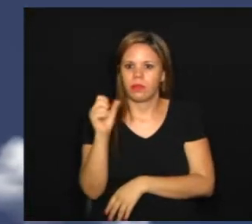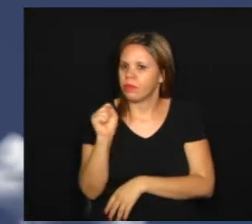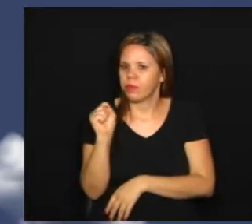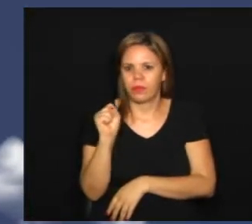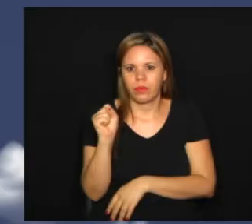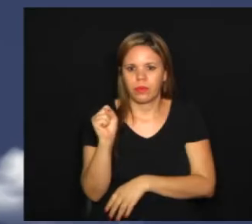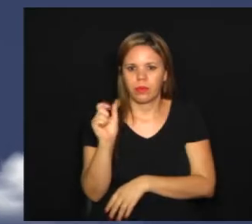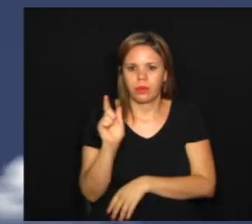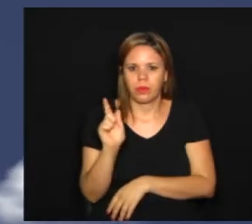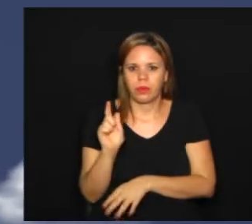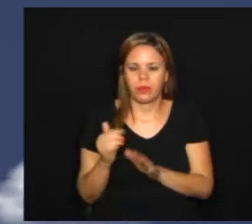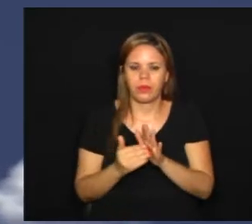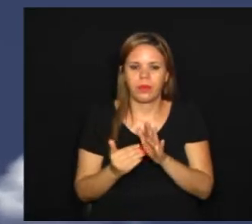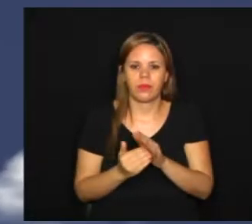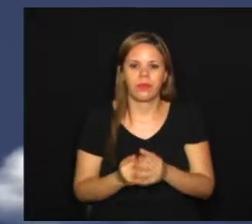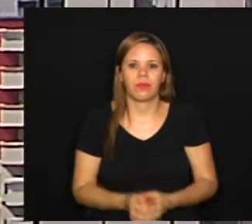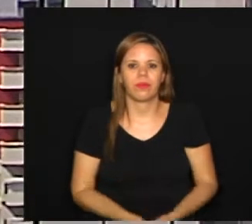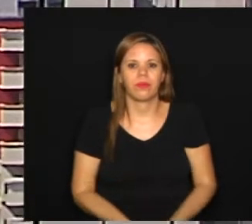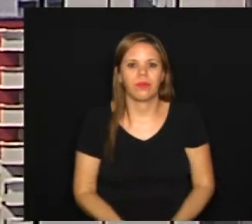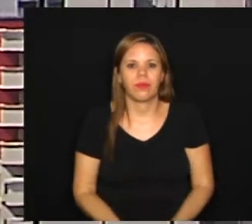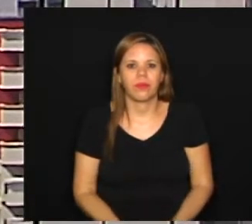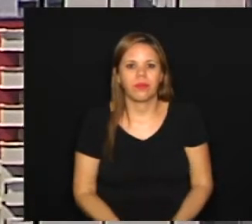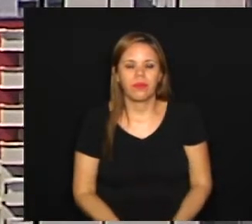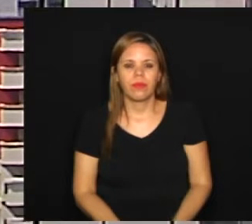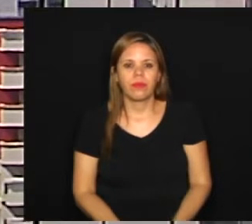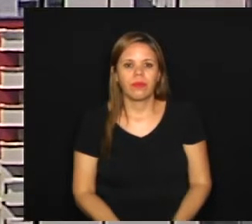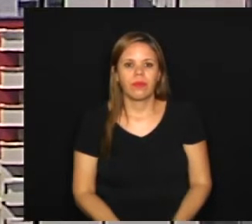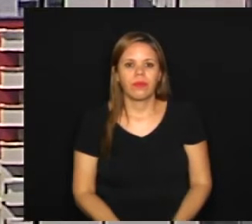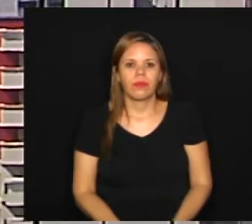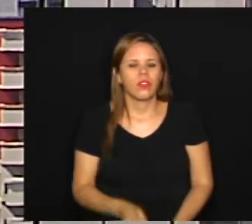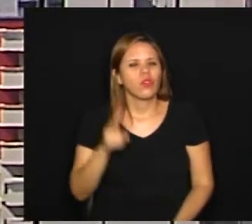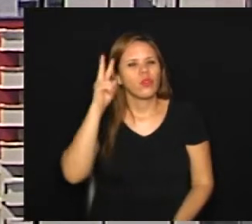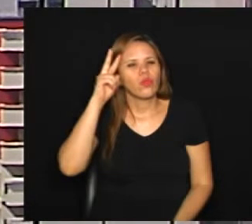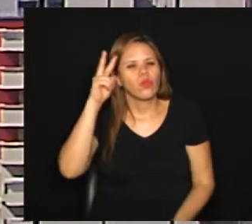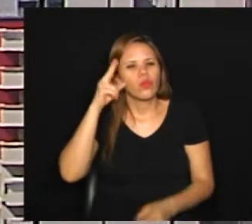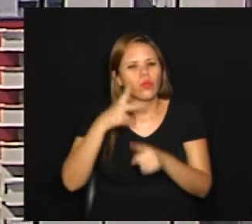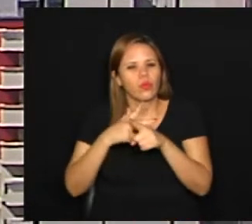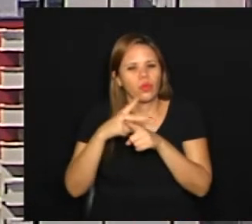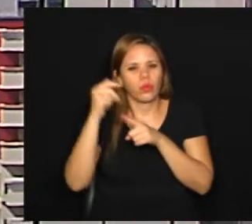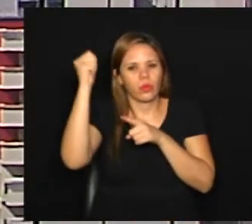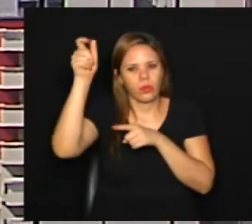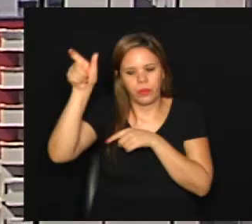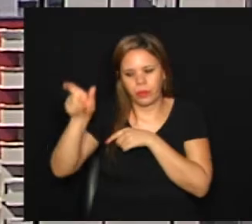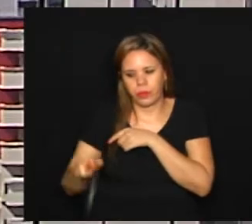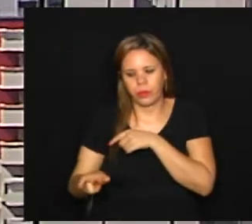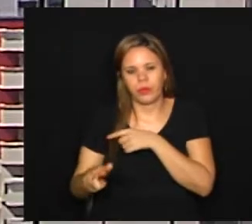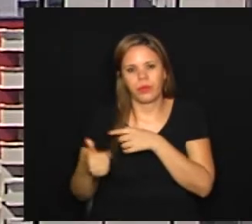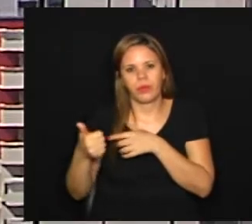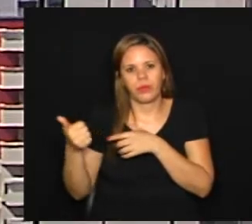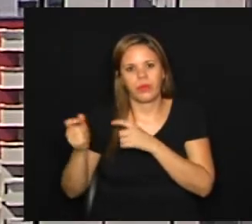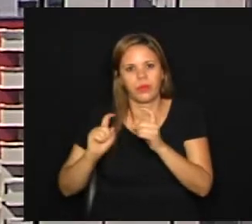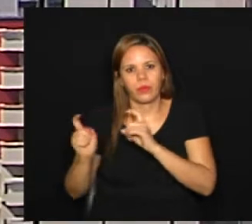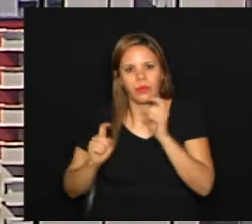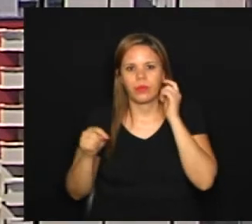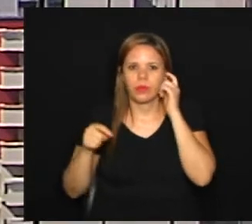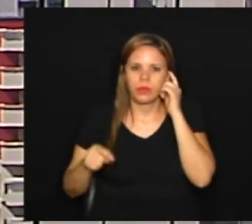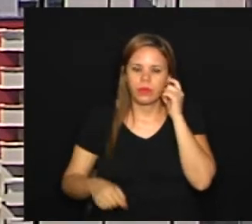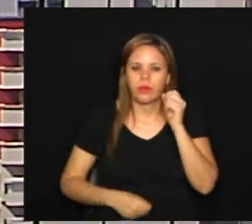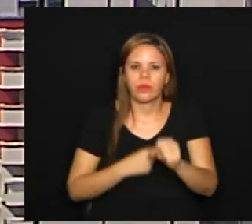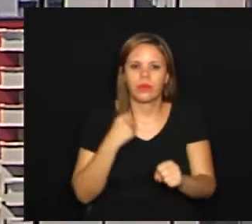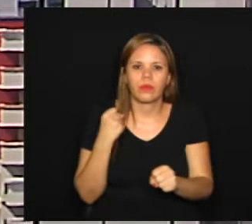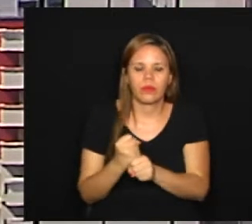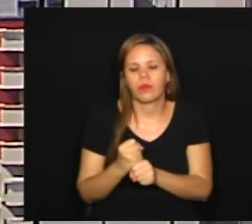passa dos 28 graus. Uma história de superação marcou a primeira reunião deste ano da Comissão